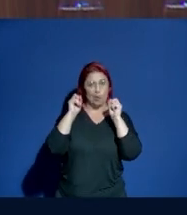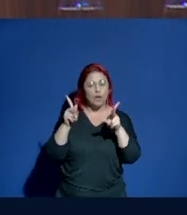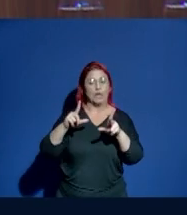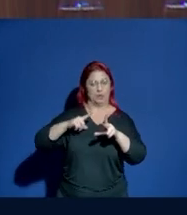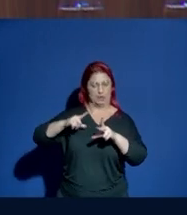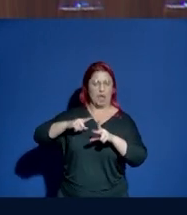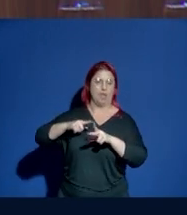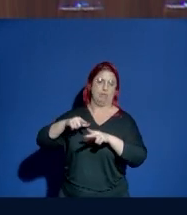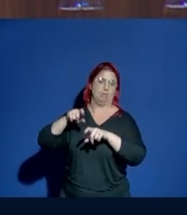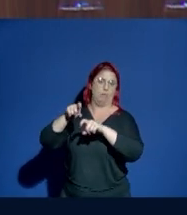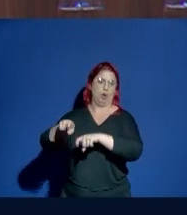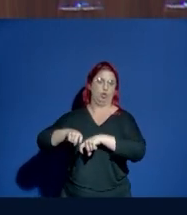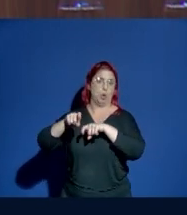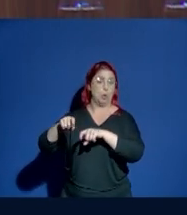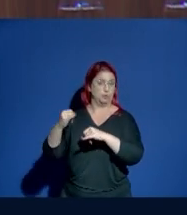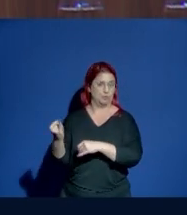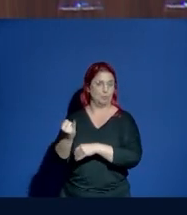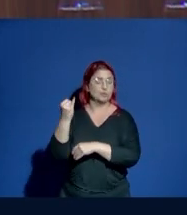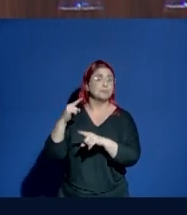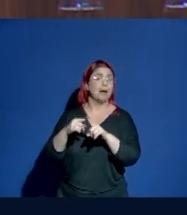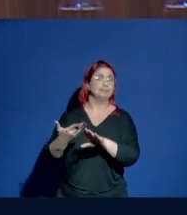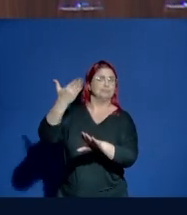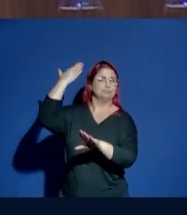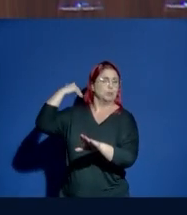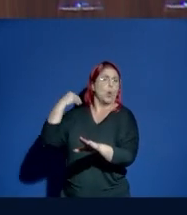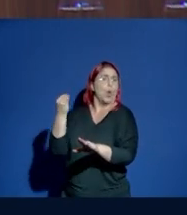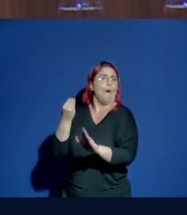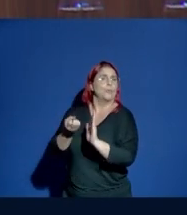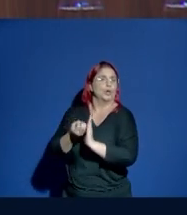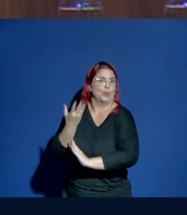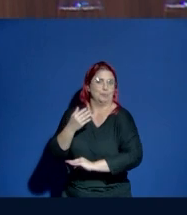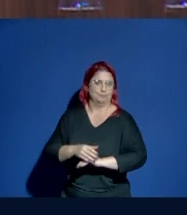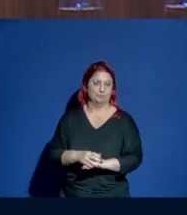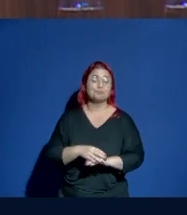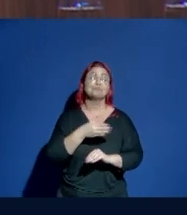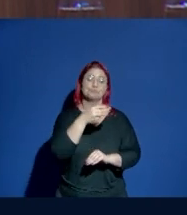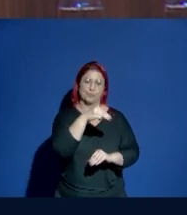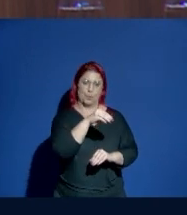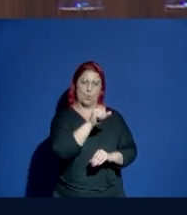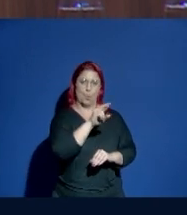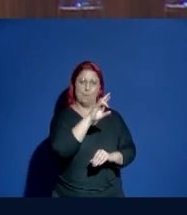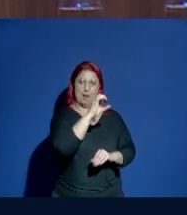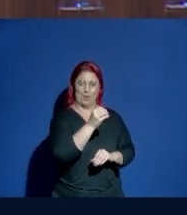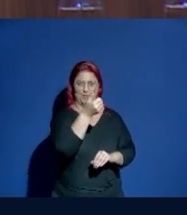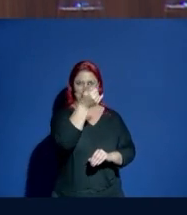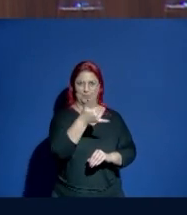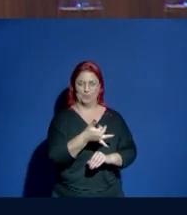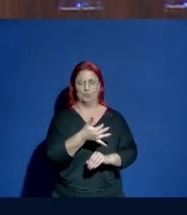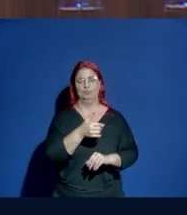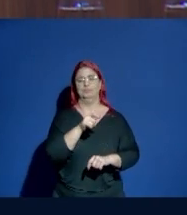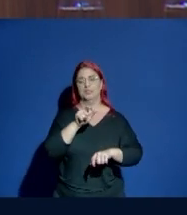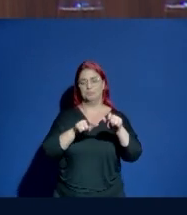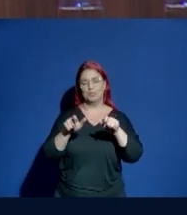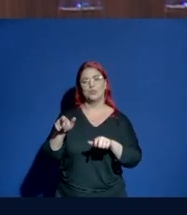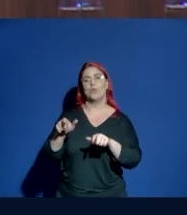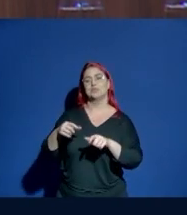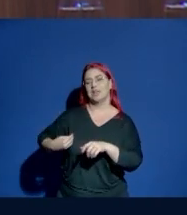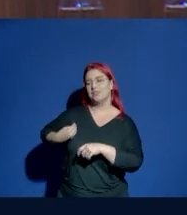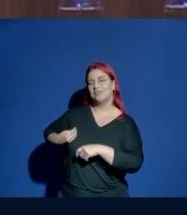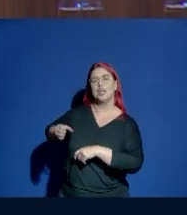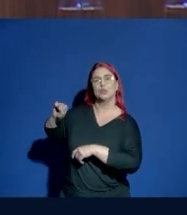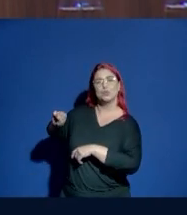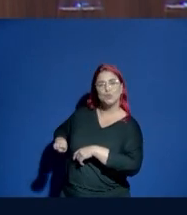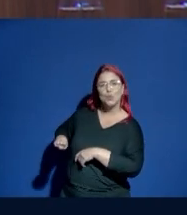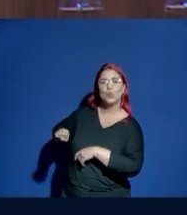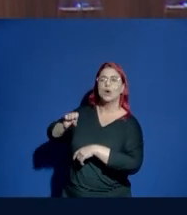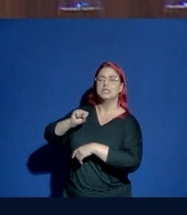e não para para pensar como é que isso foi construído o Mauro falou aqui dos caras que saíram lá do Sul que saíram lá de